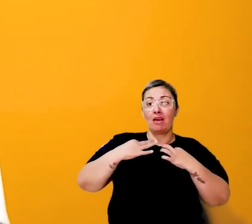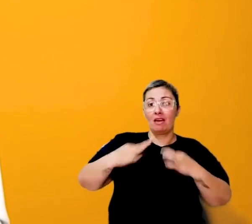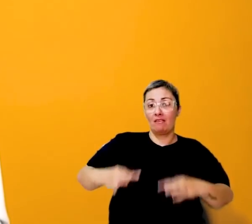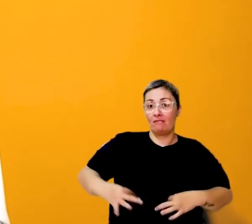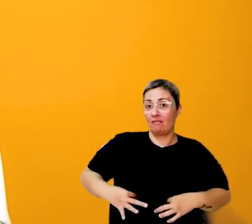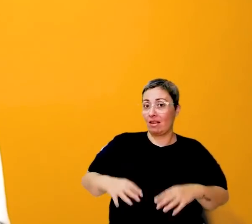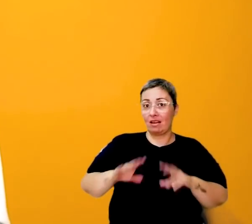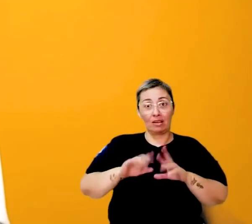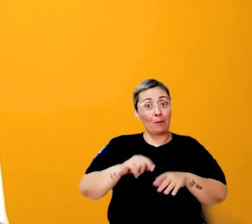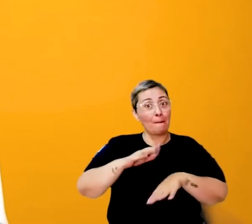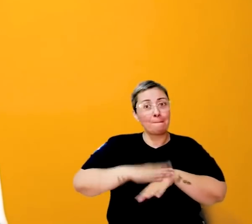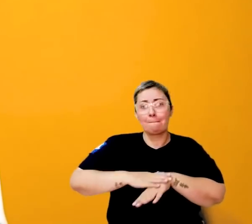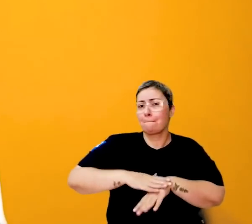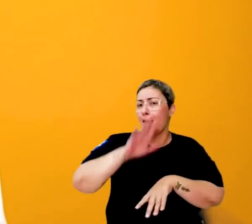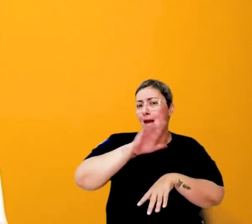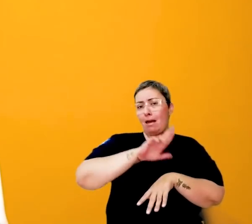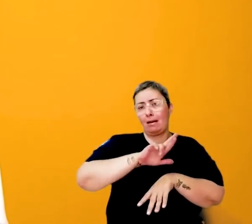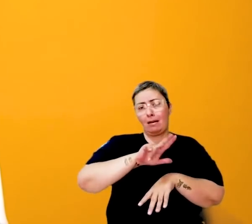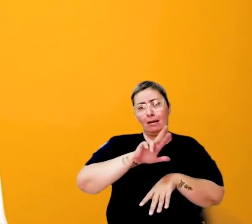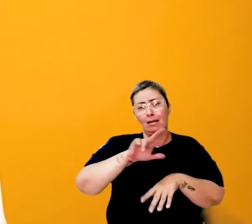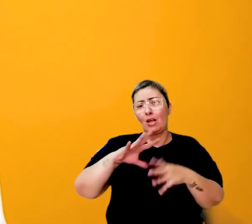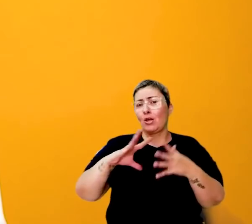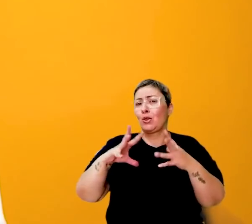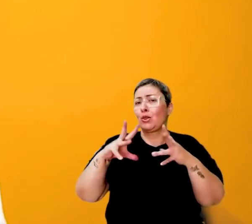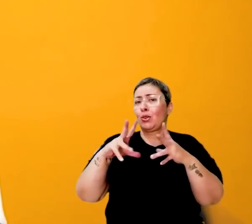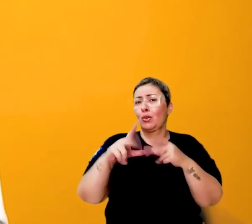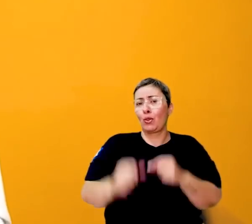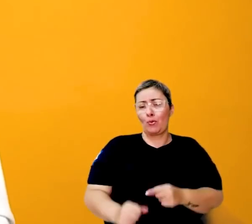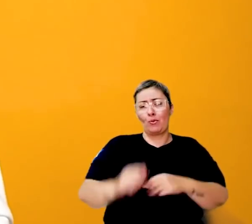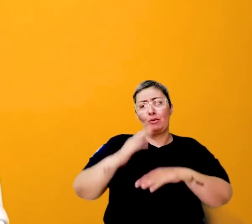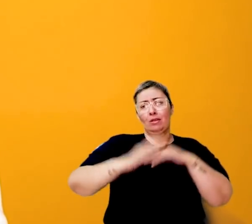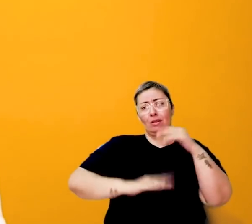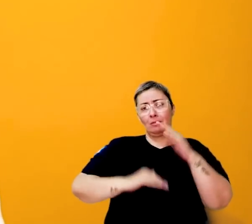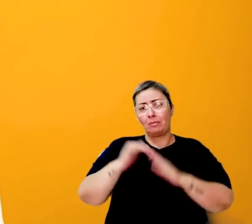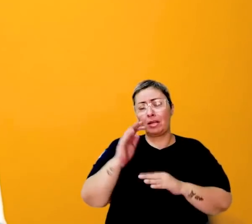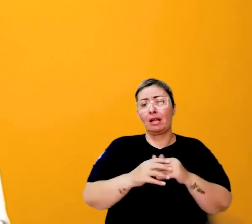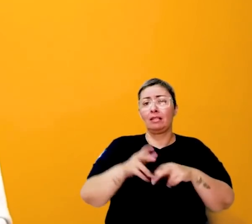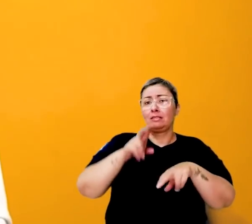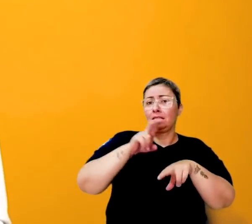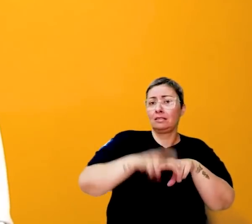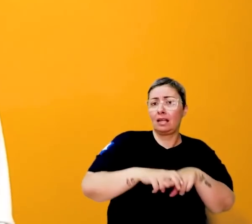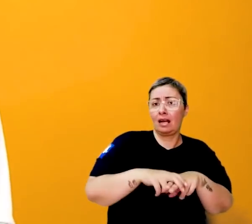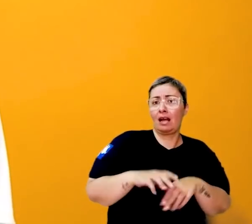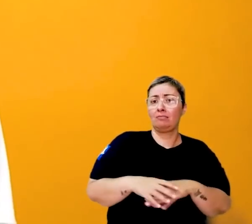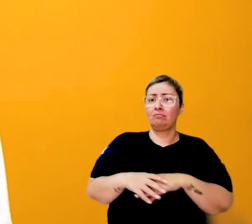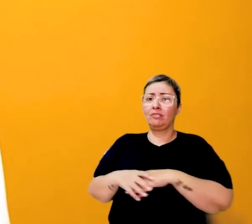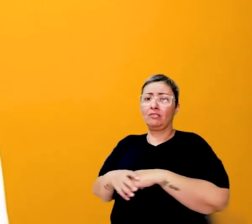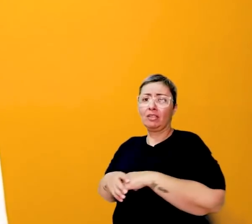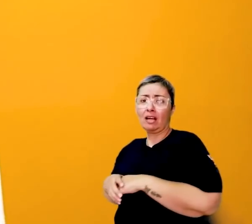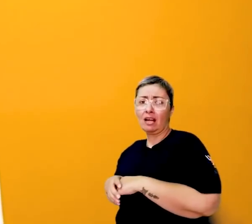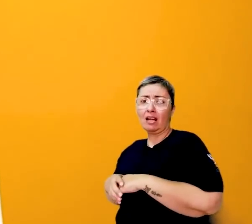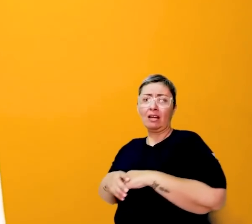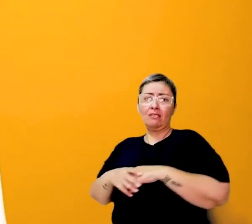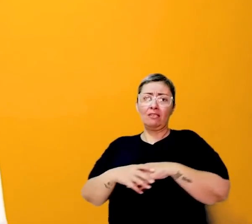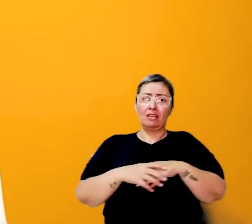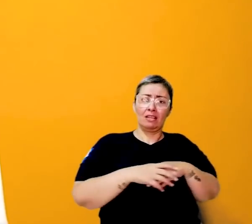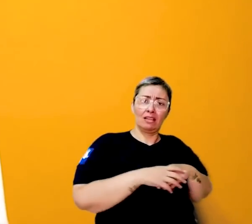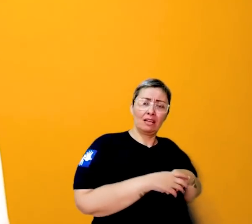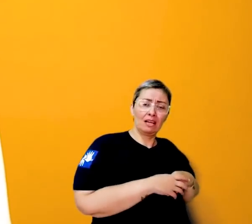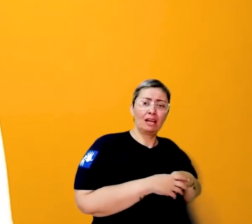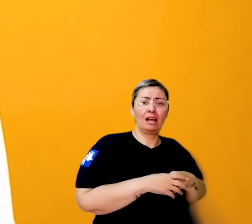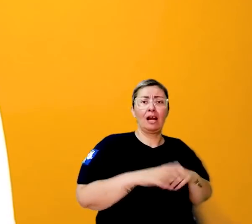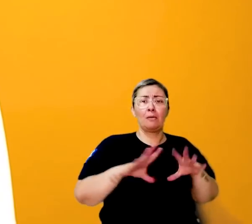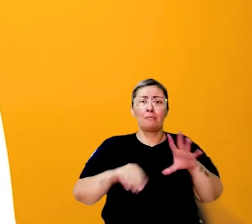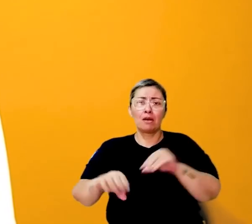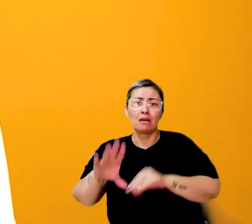vestuário. Muito mais do que isso, são todas as atividades, como sentar-se, virar-se de um lado para o outro,